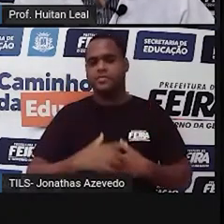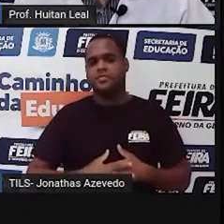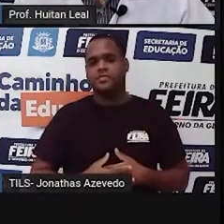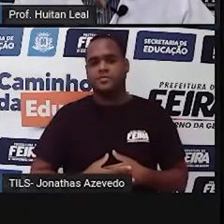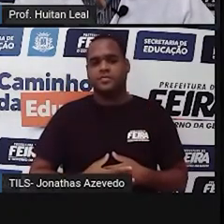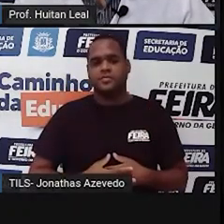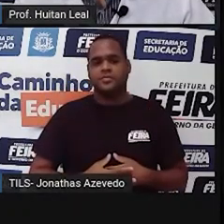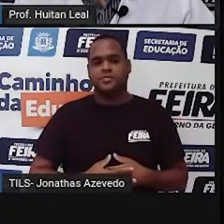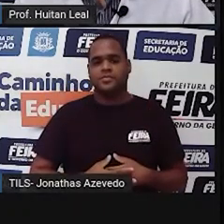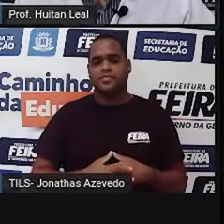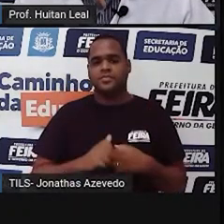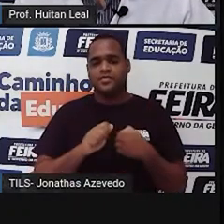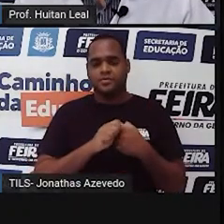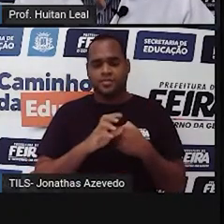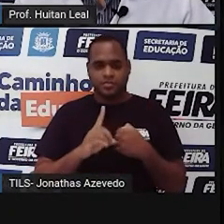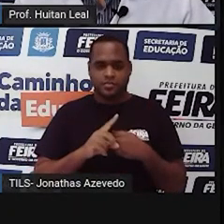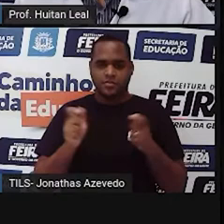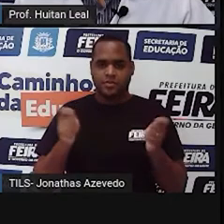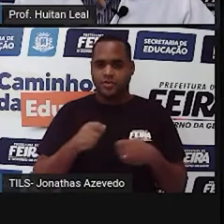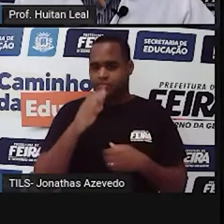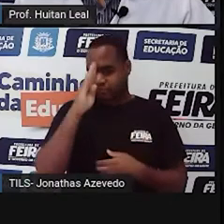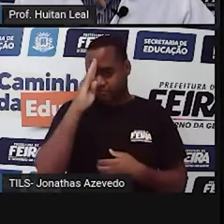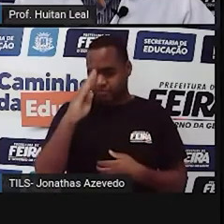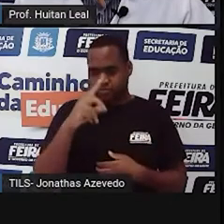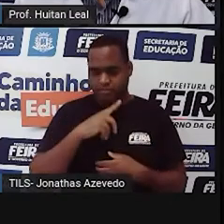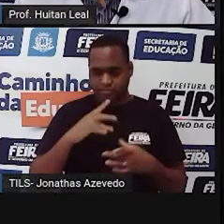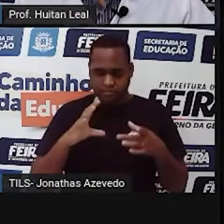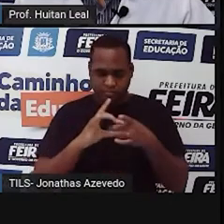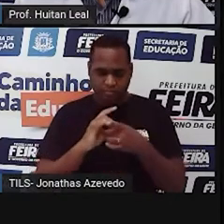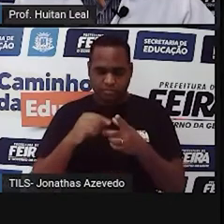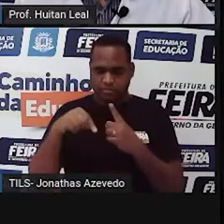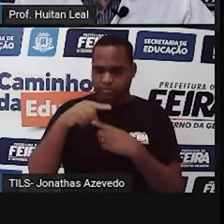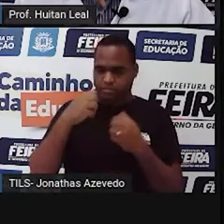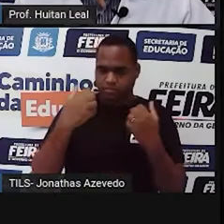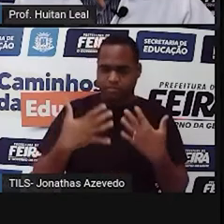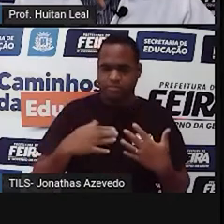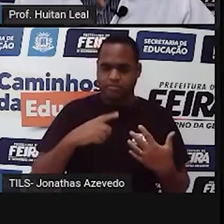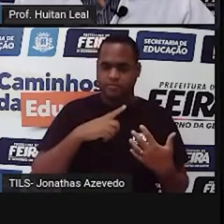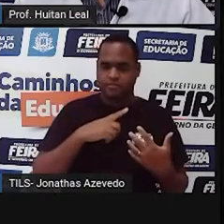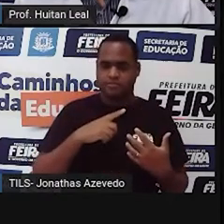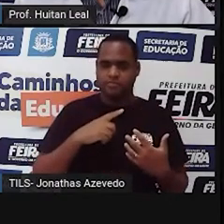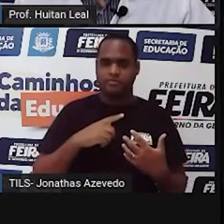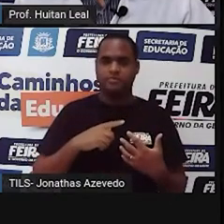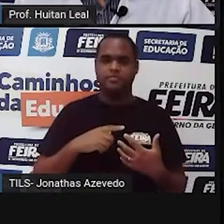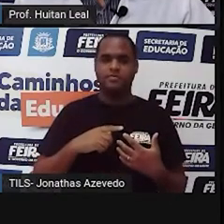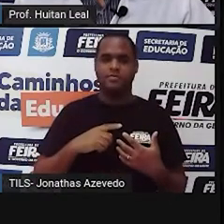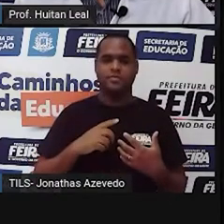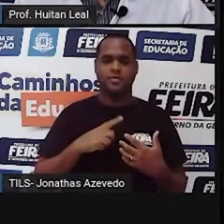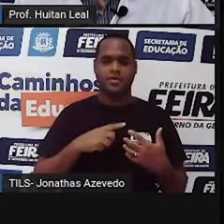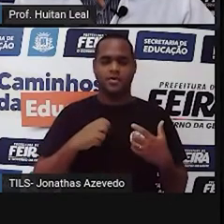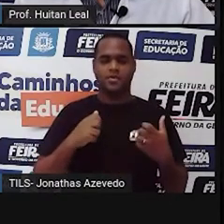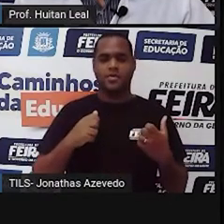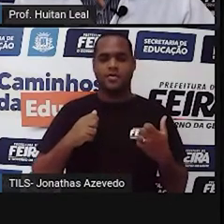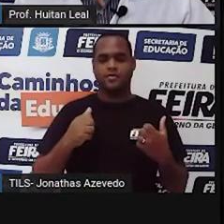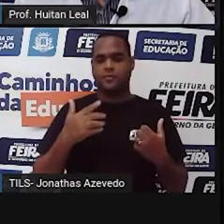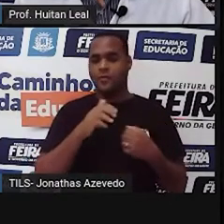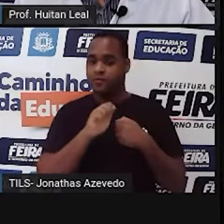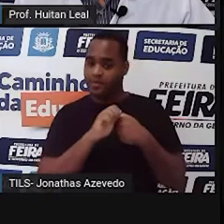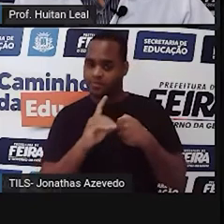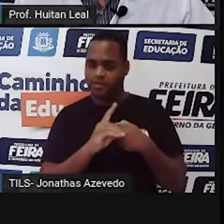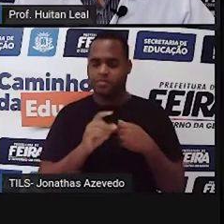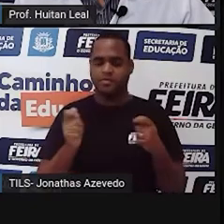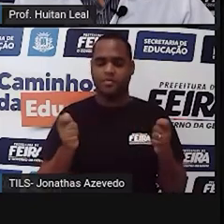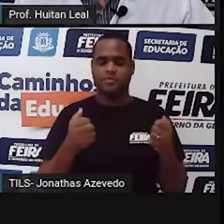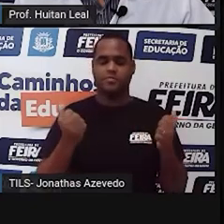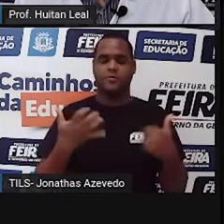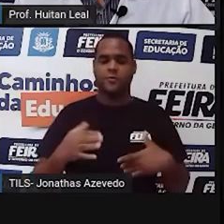Os advérbios também podem indicar circunstâncias relacionadas a adjetivos, a outros advérbios, ou